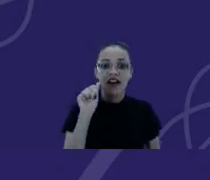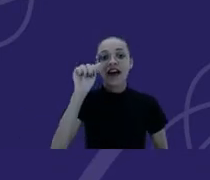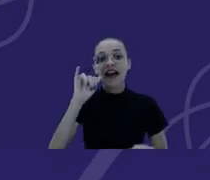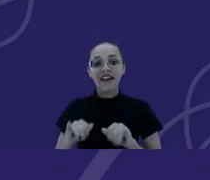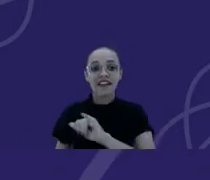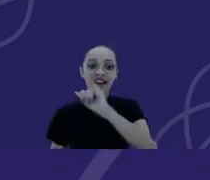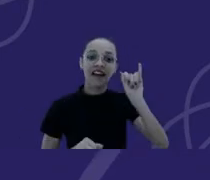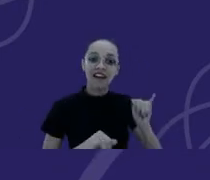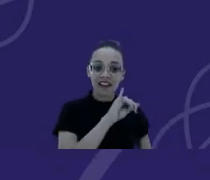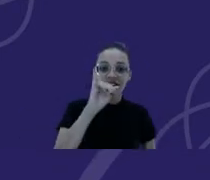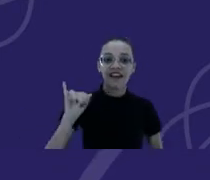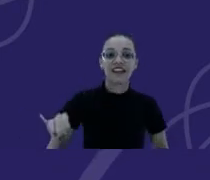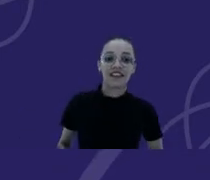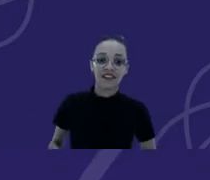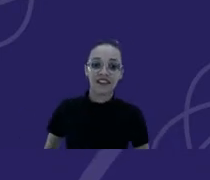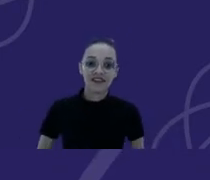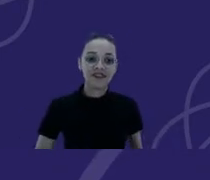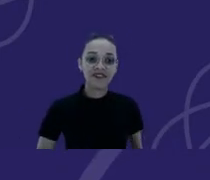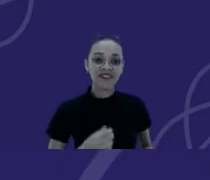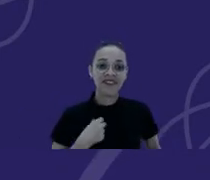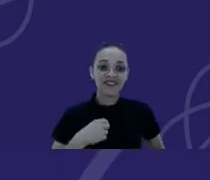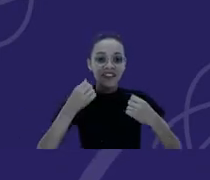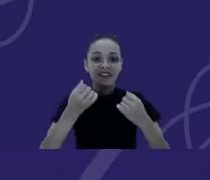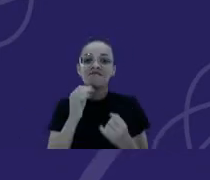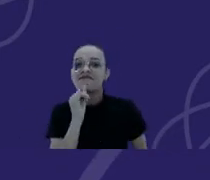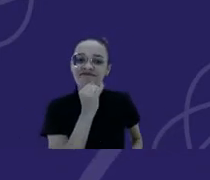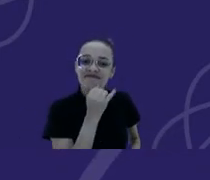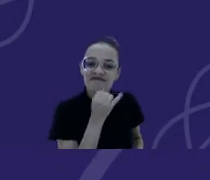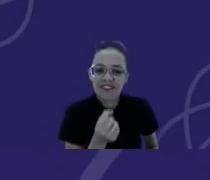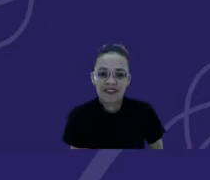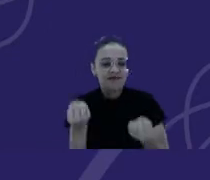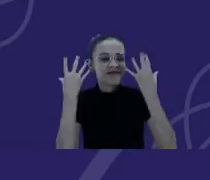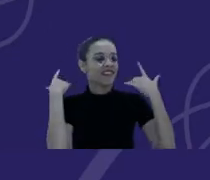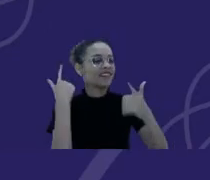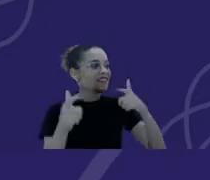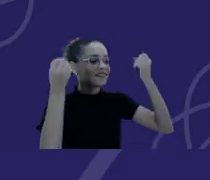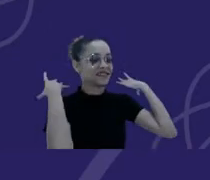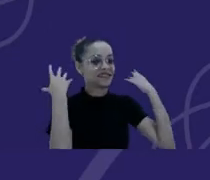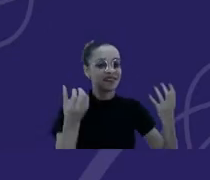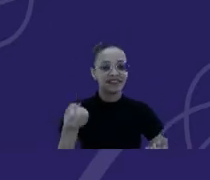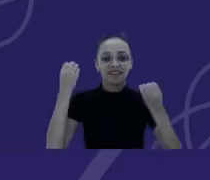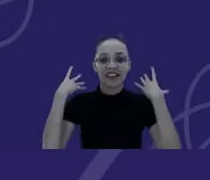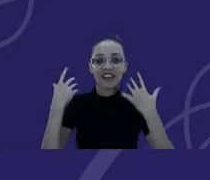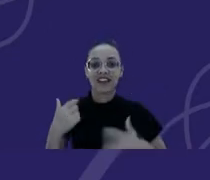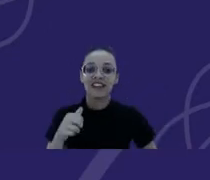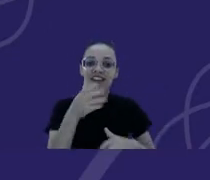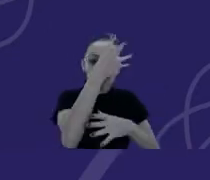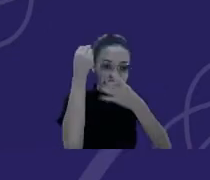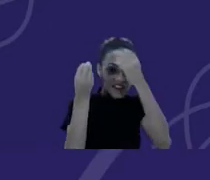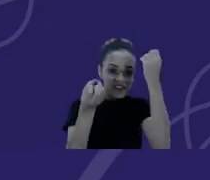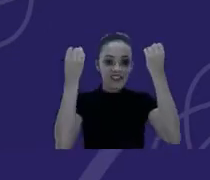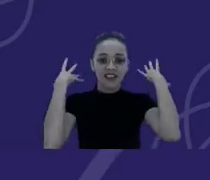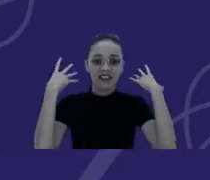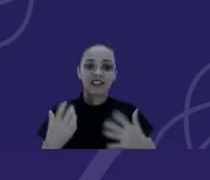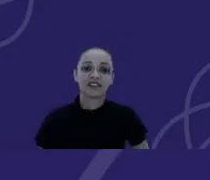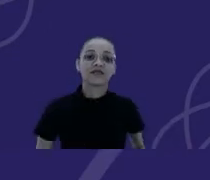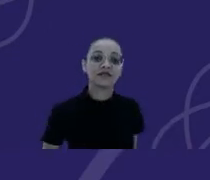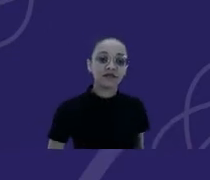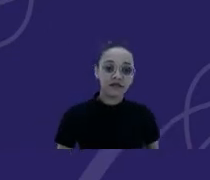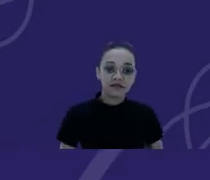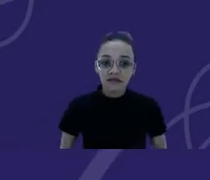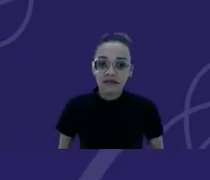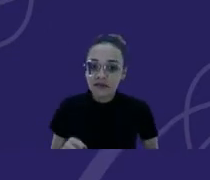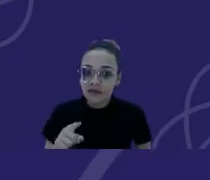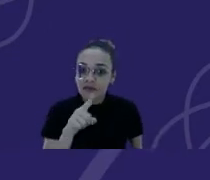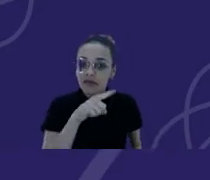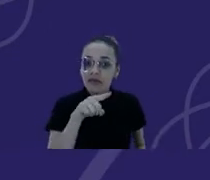Ai, ai, ai, deixa as mágoas para trás, ô rapaz. Ai, ai, ai, fica triste, se